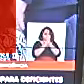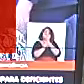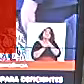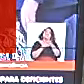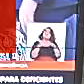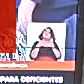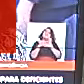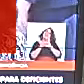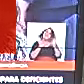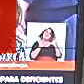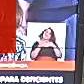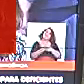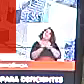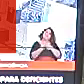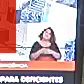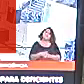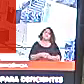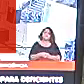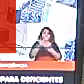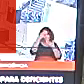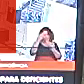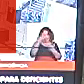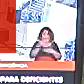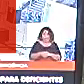disposição. Obrigado.